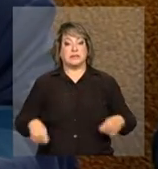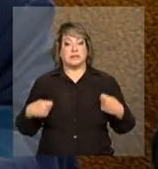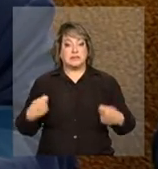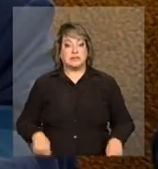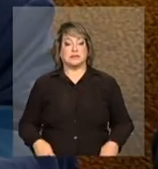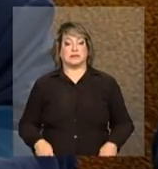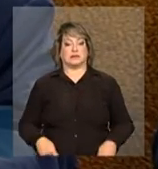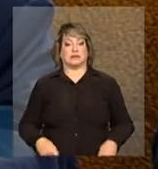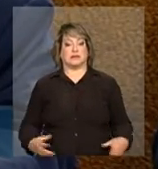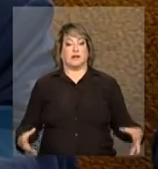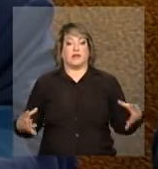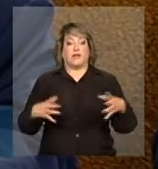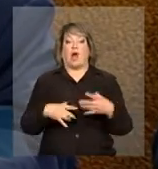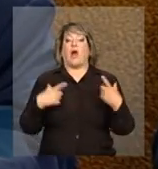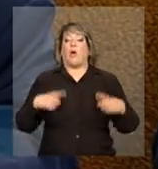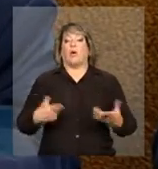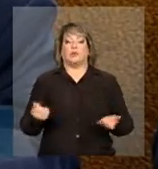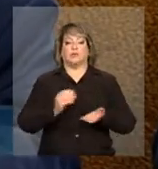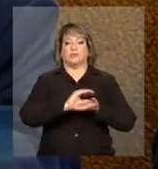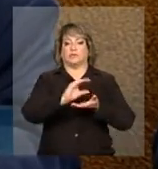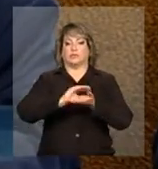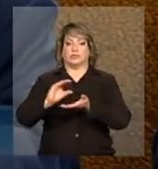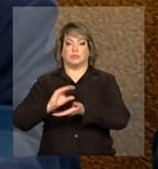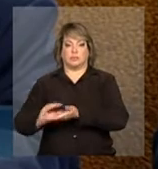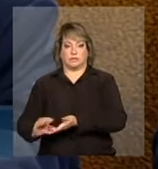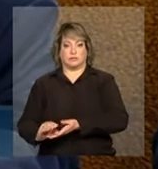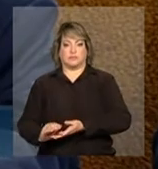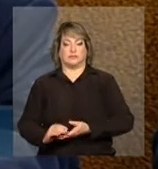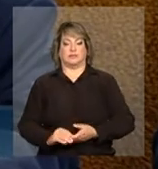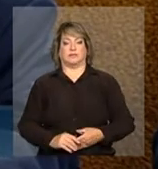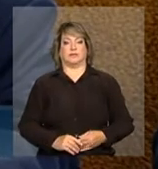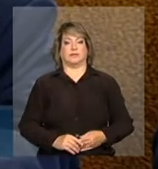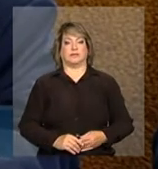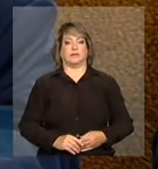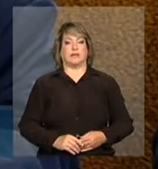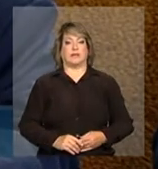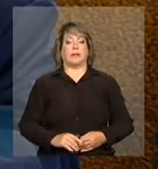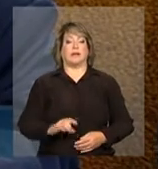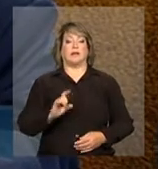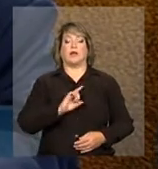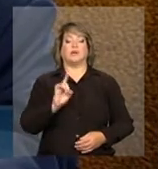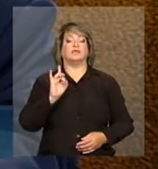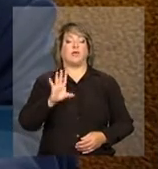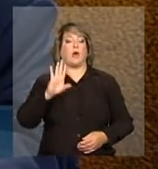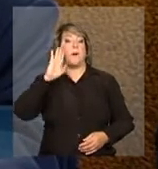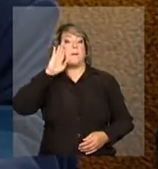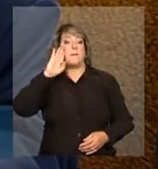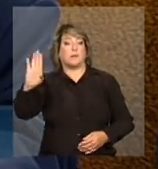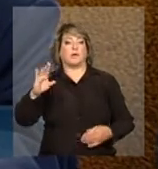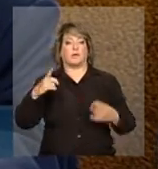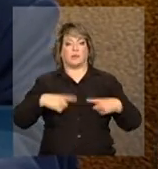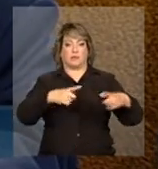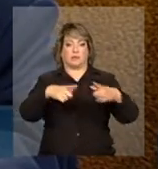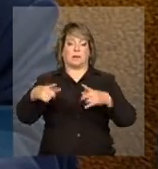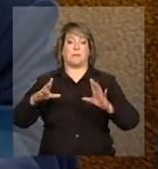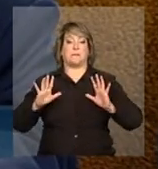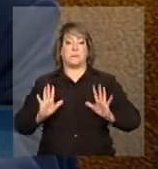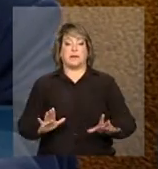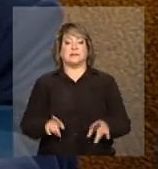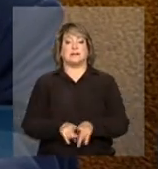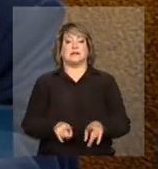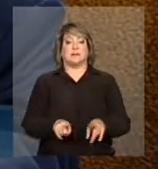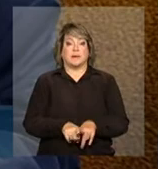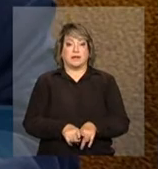recursos públicos. E não só na priorização de onde devem ser investidos, mas também, né,